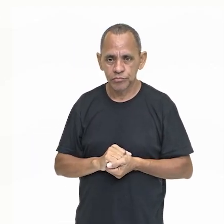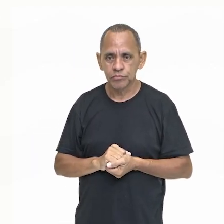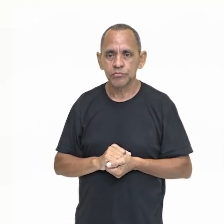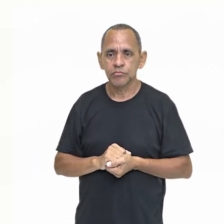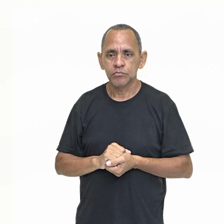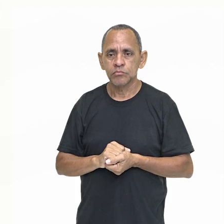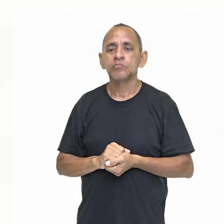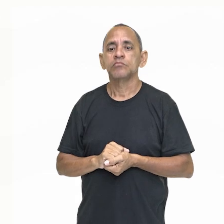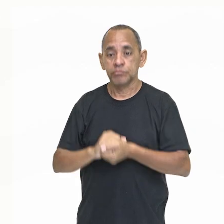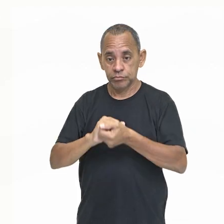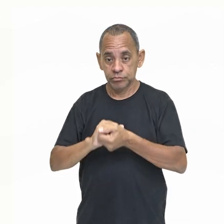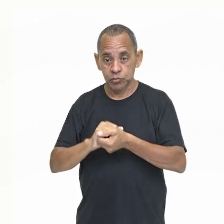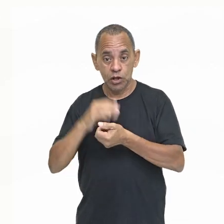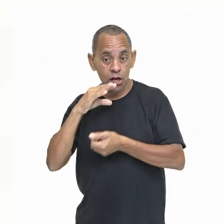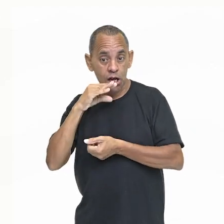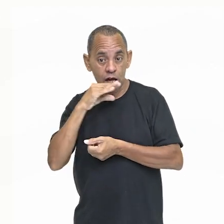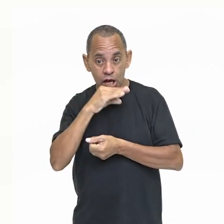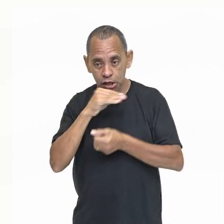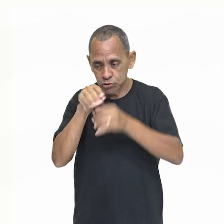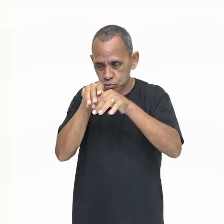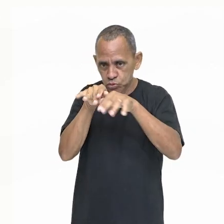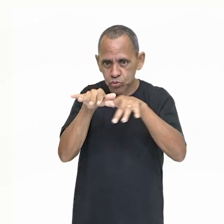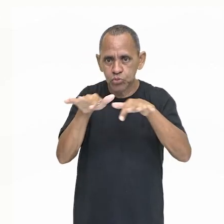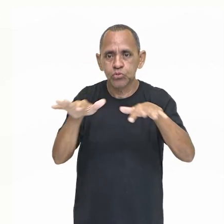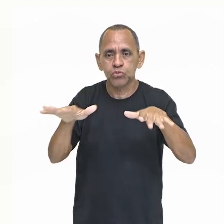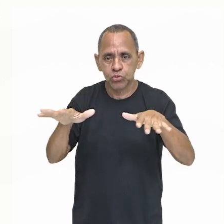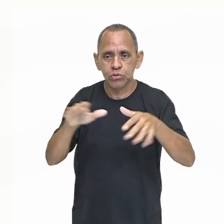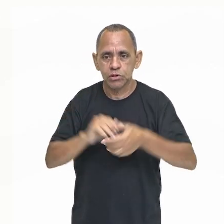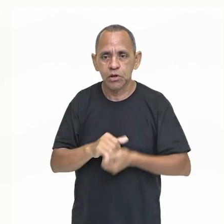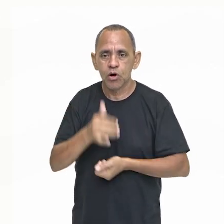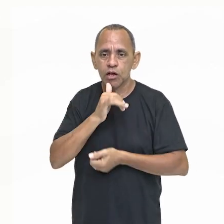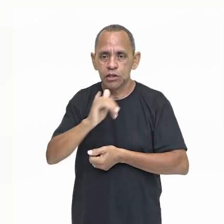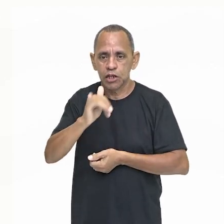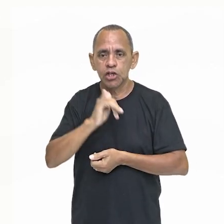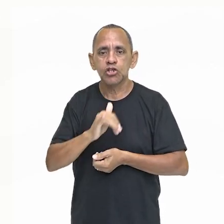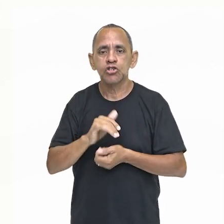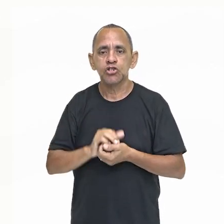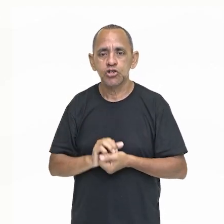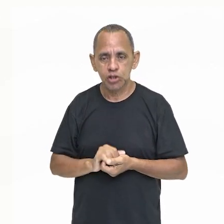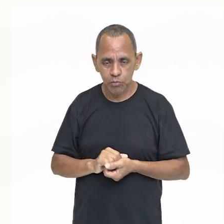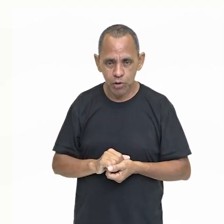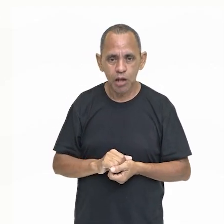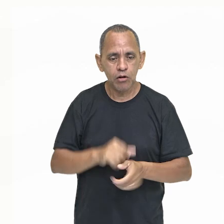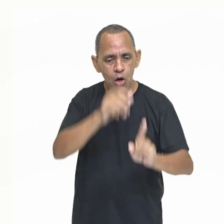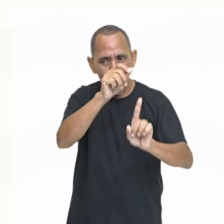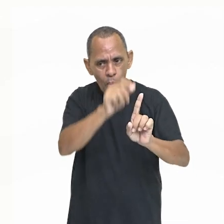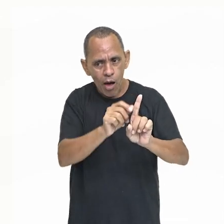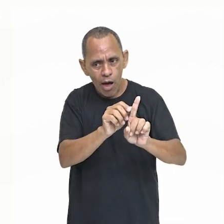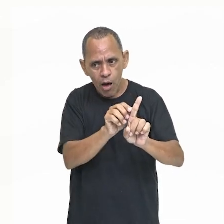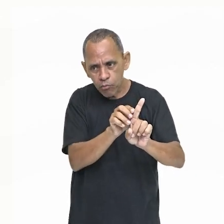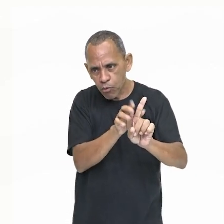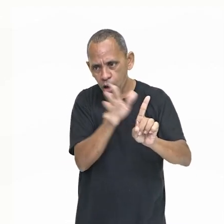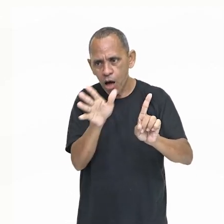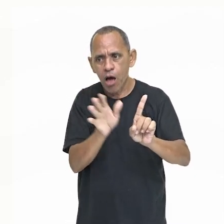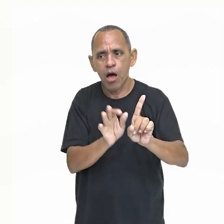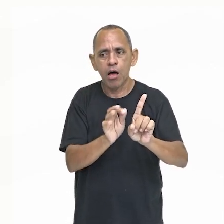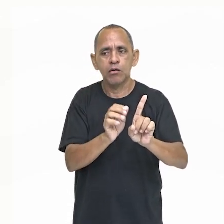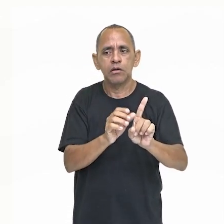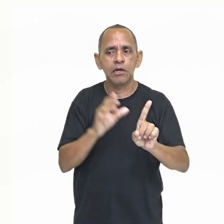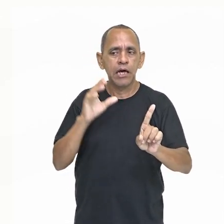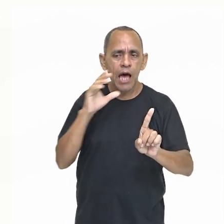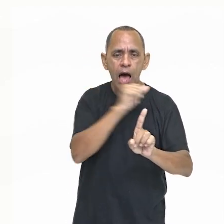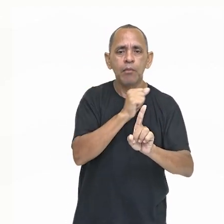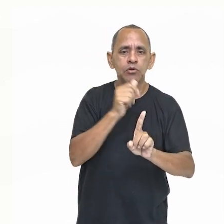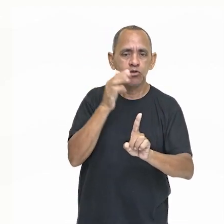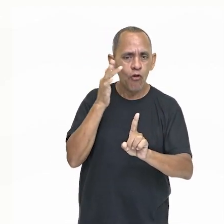nós temos que a energia térmica passa de partícula para partícula, sem que haja transporte de